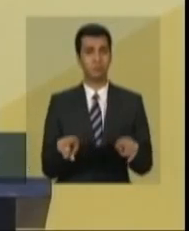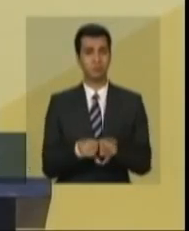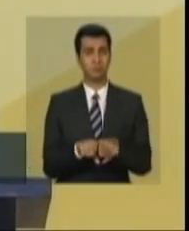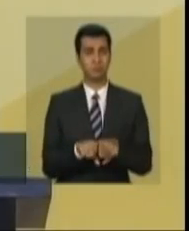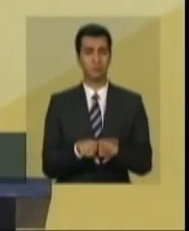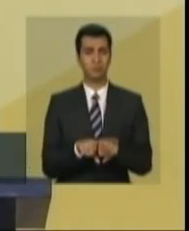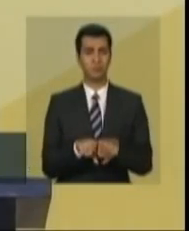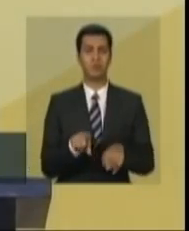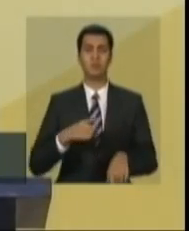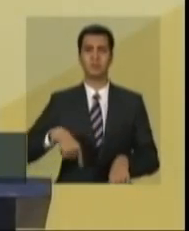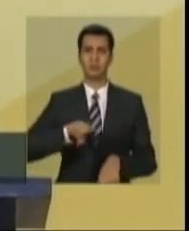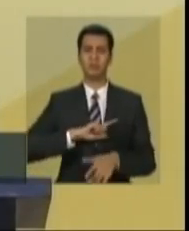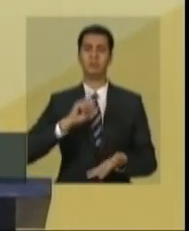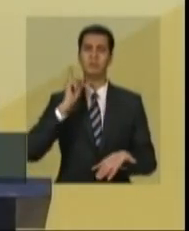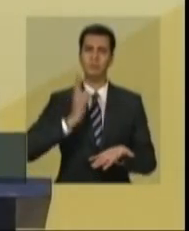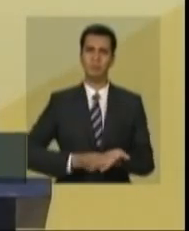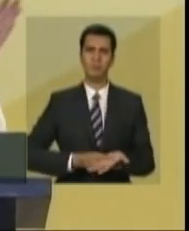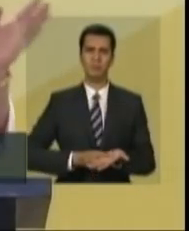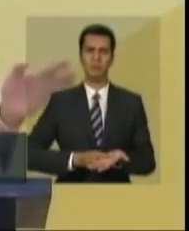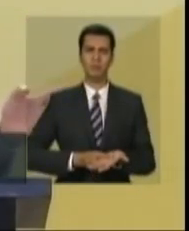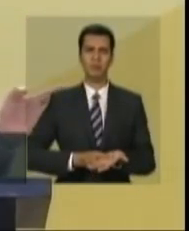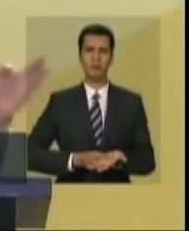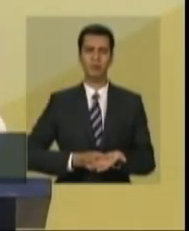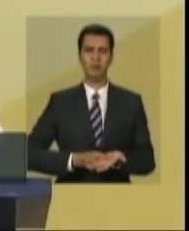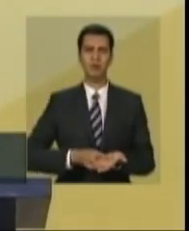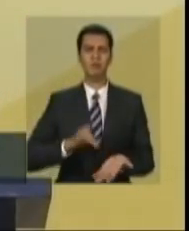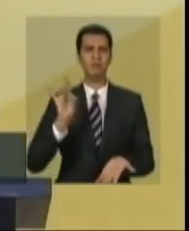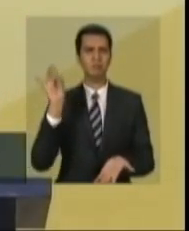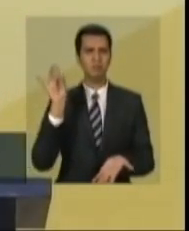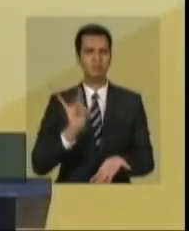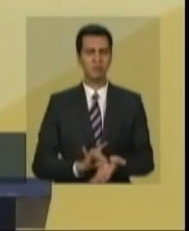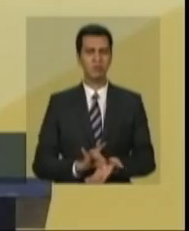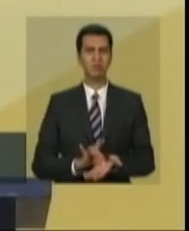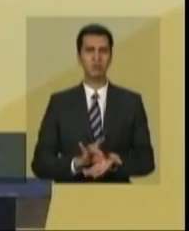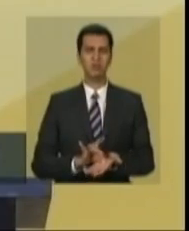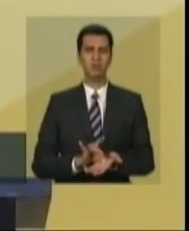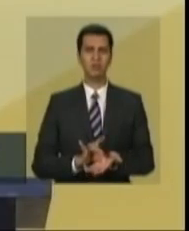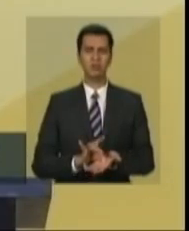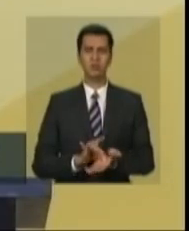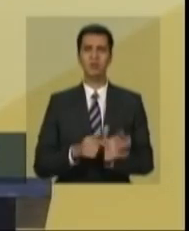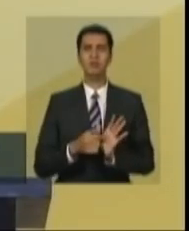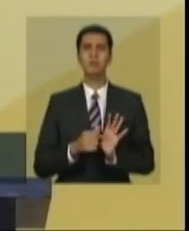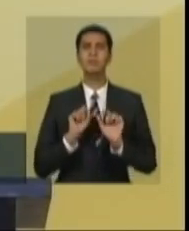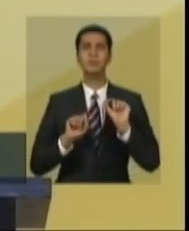uma repactuação concreta e simbólica.